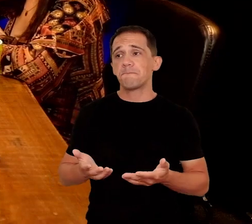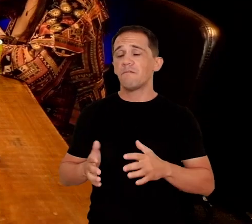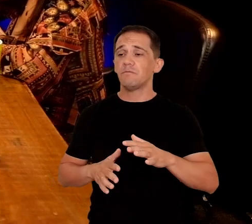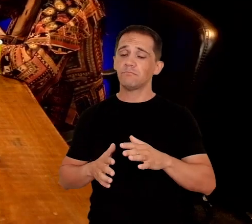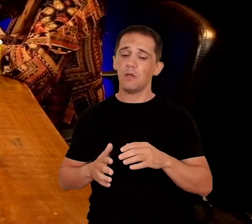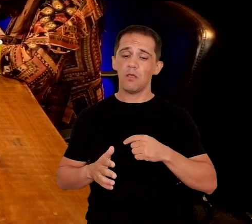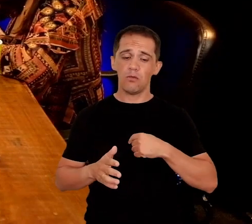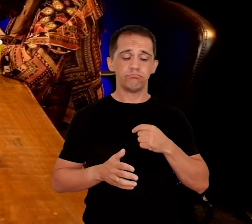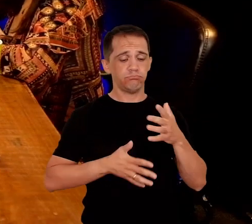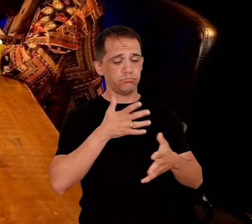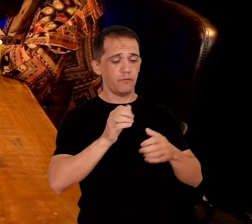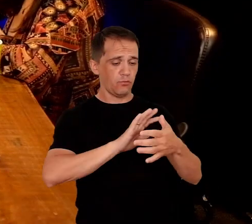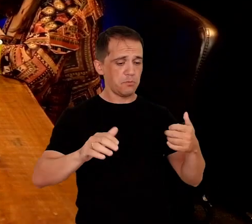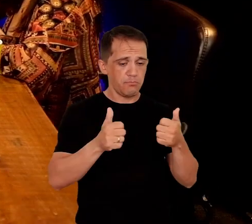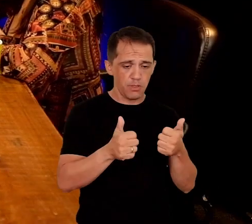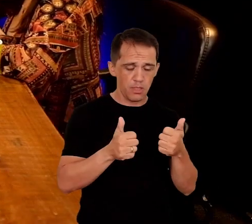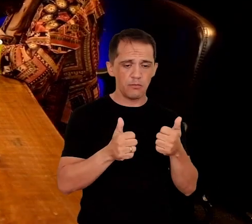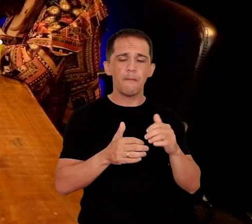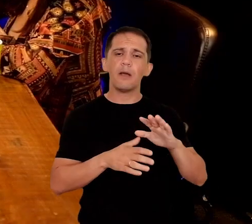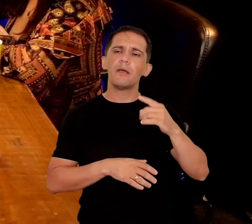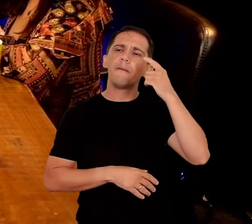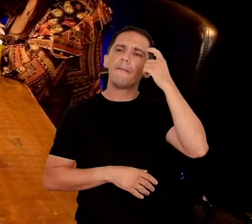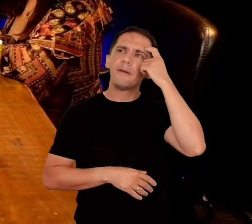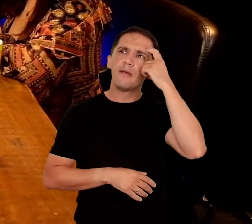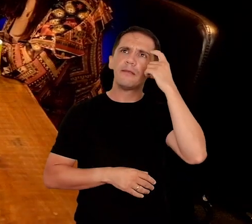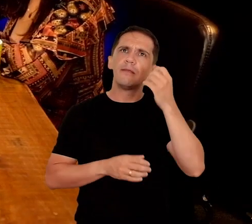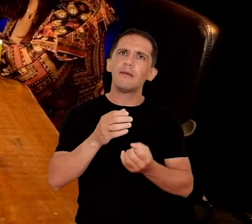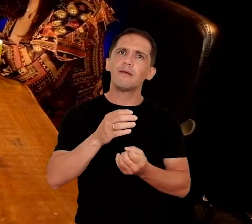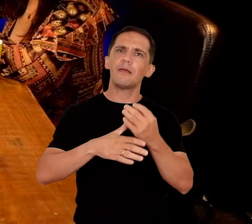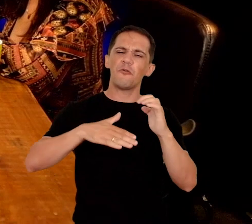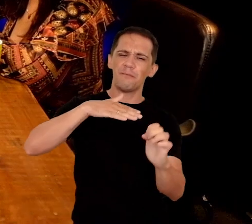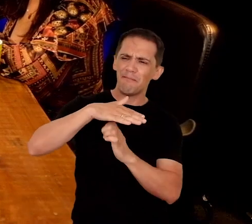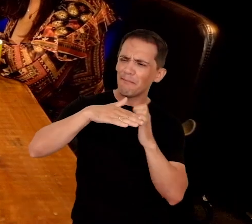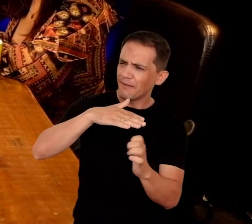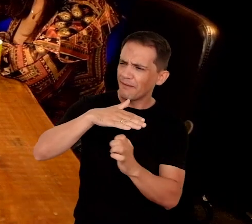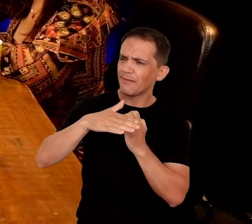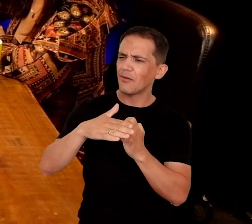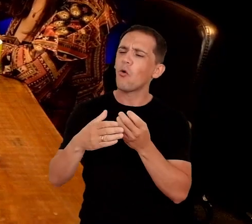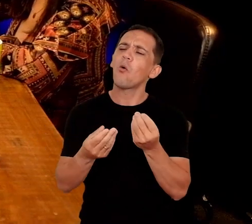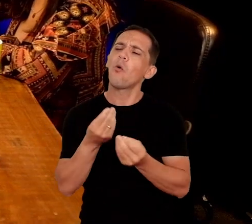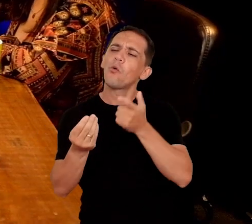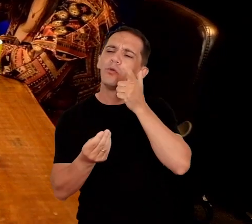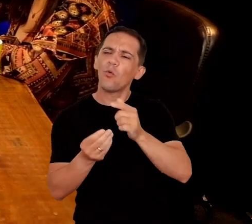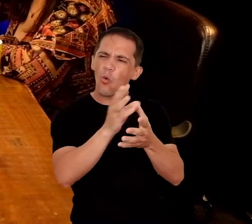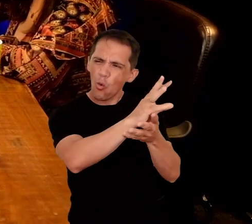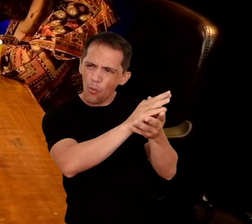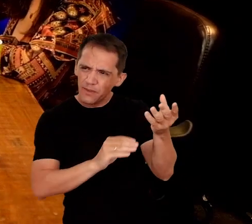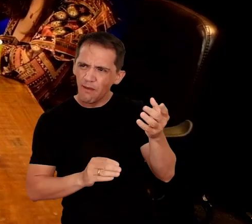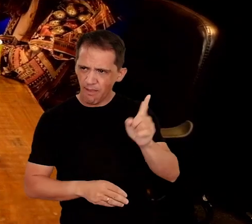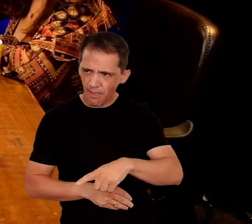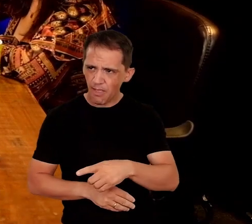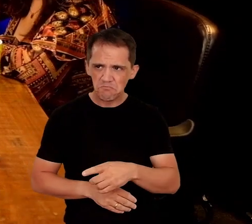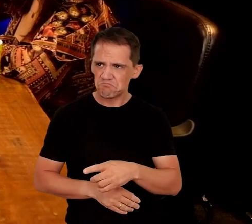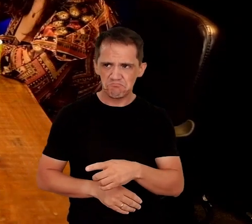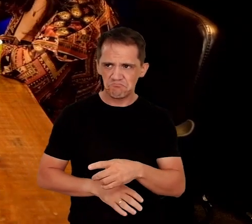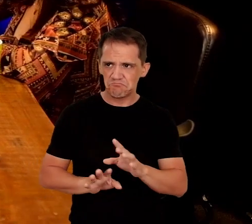vezes, aprendi Libras, né? Aí eu nunca pensaria em montar uma empresa disso, né? Eu até pensei, de repente, vocês viram alguém e pensaram, a gente podia fazer isso.